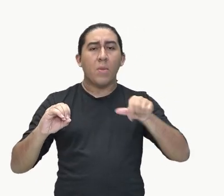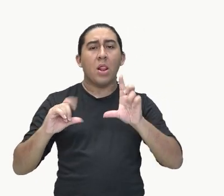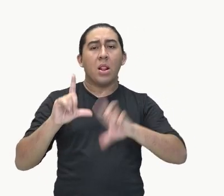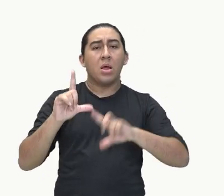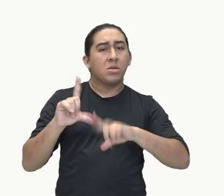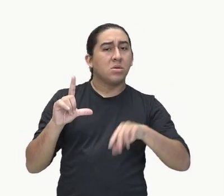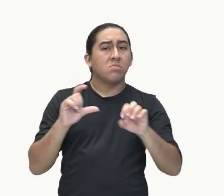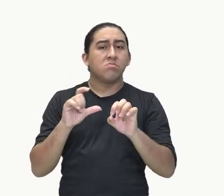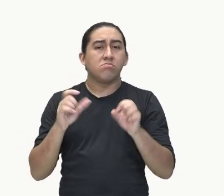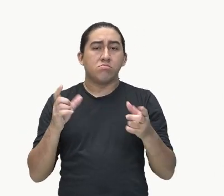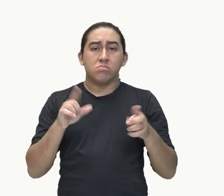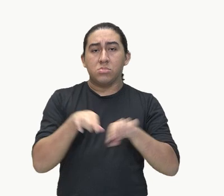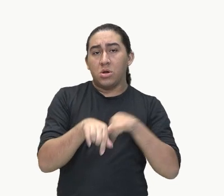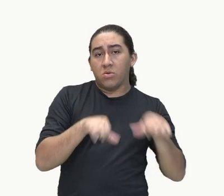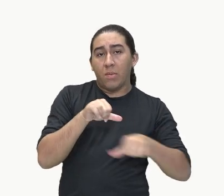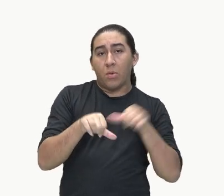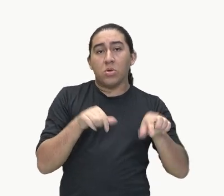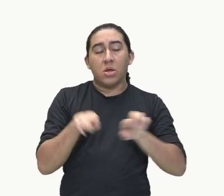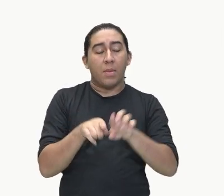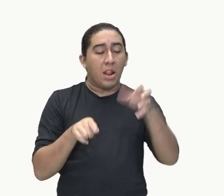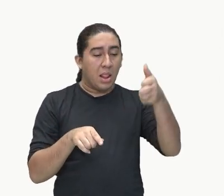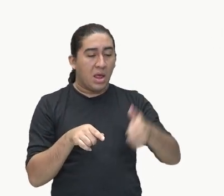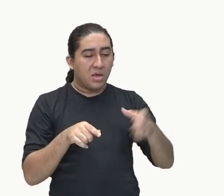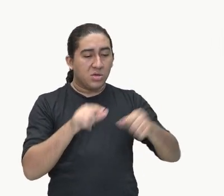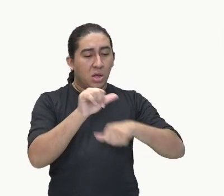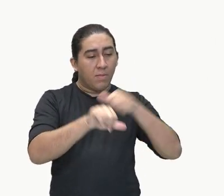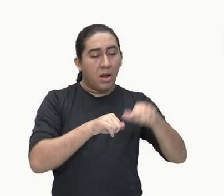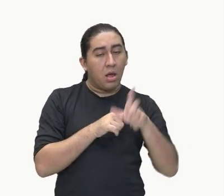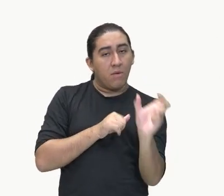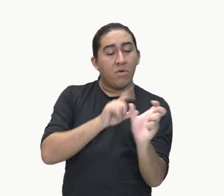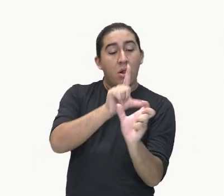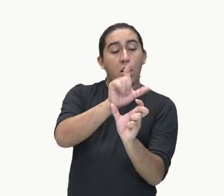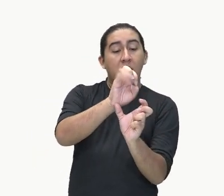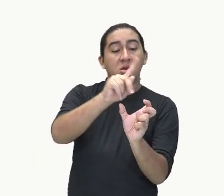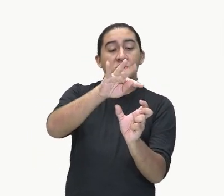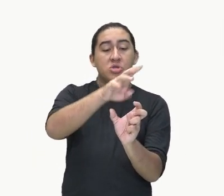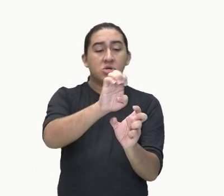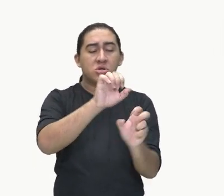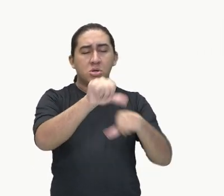letra, mudou em leite. Não, né?